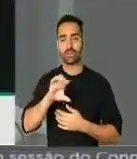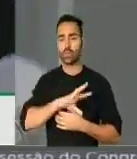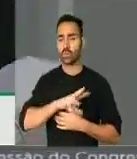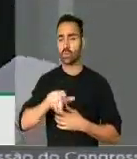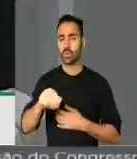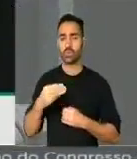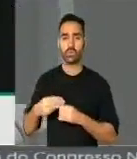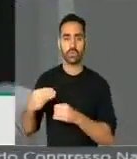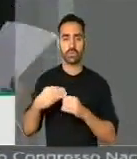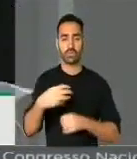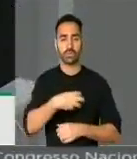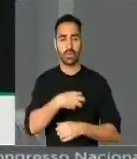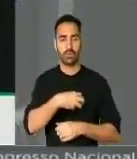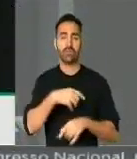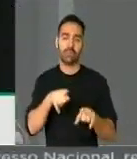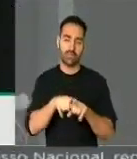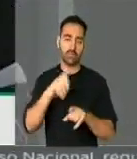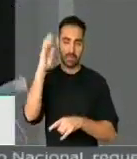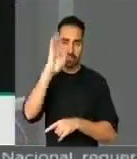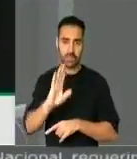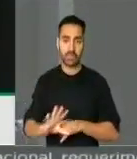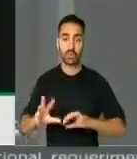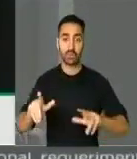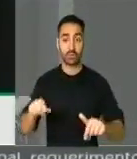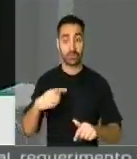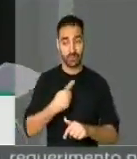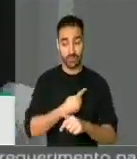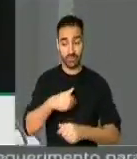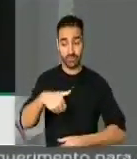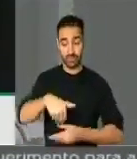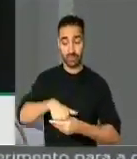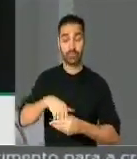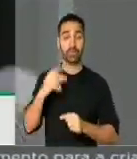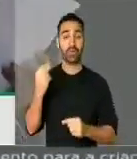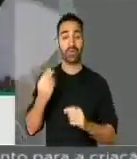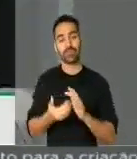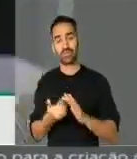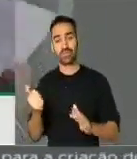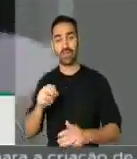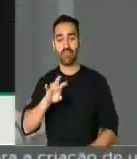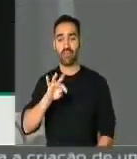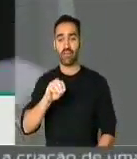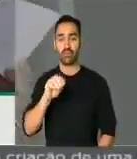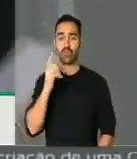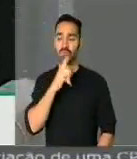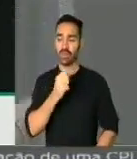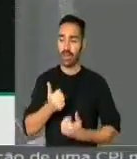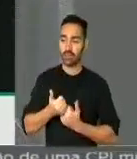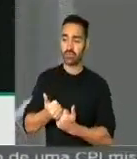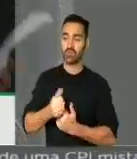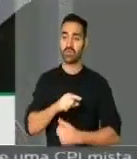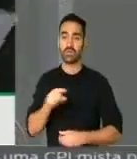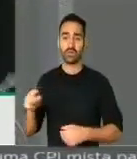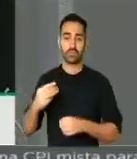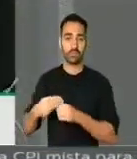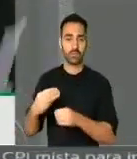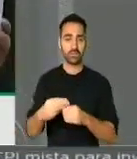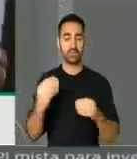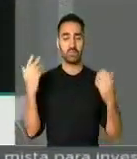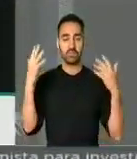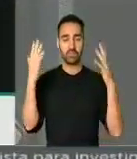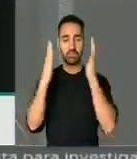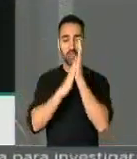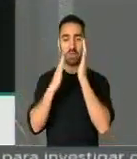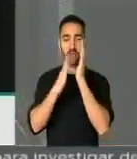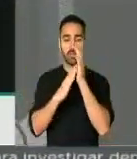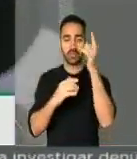municípios baianos e brasileiros e nós aqui votamos para derrubar o veto para ajudar os municípios brasileiros parabéns mais